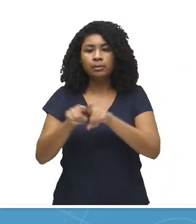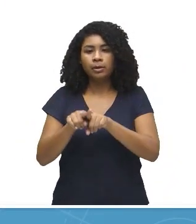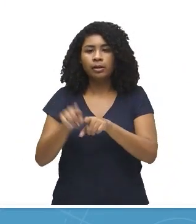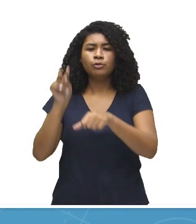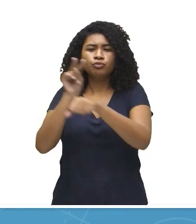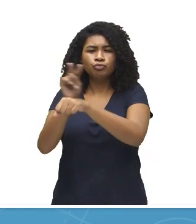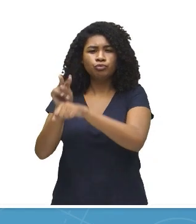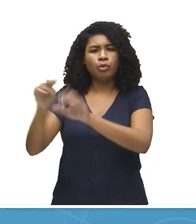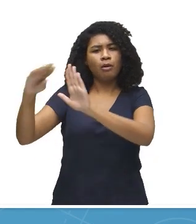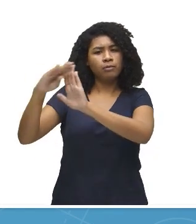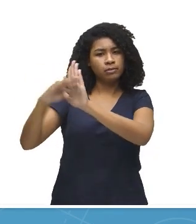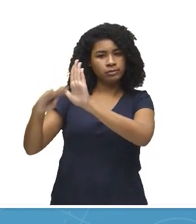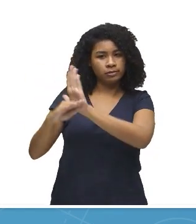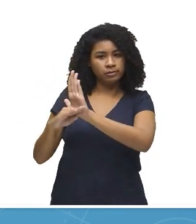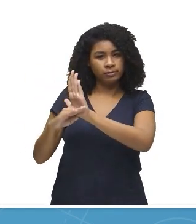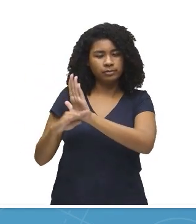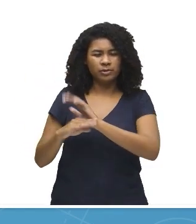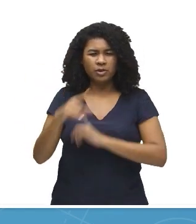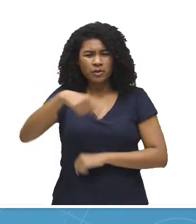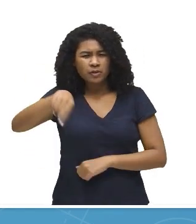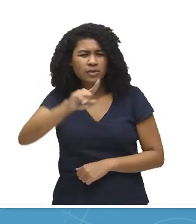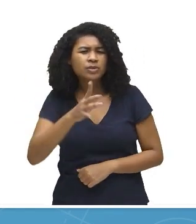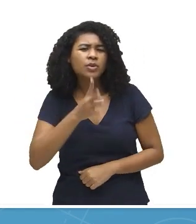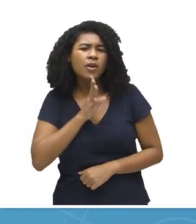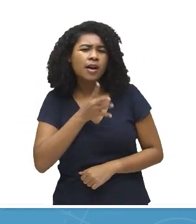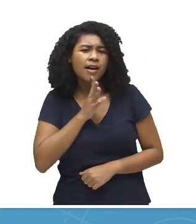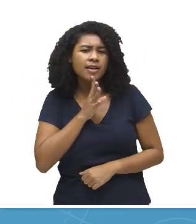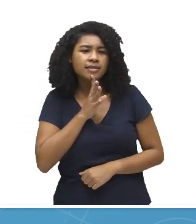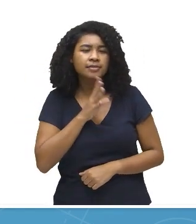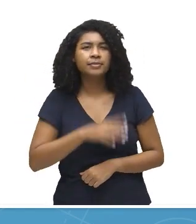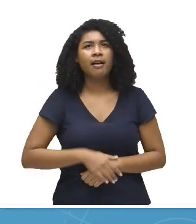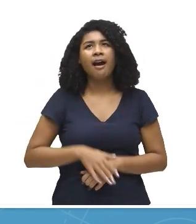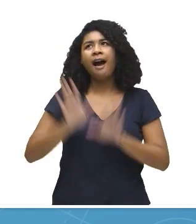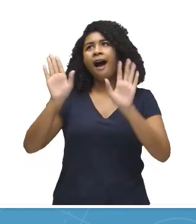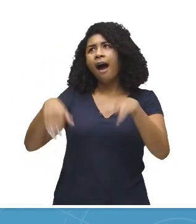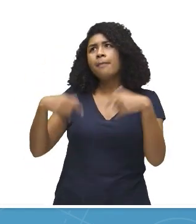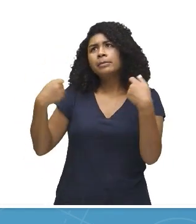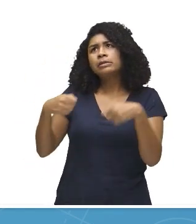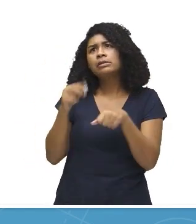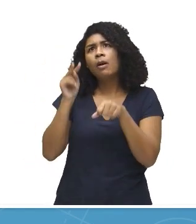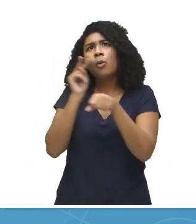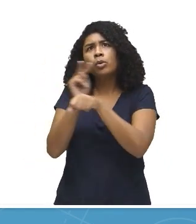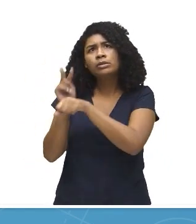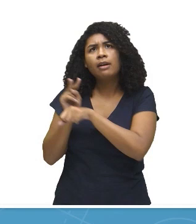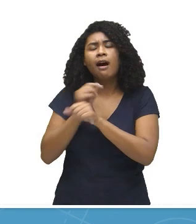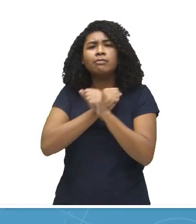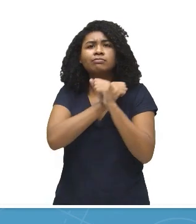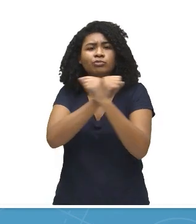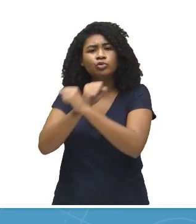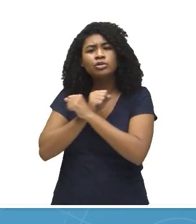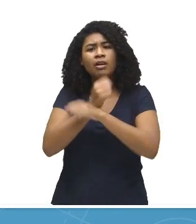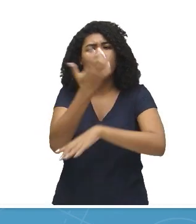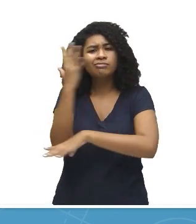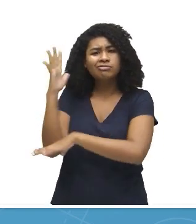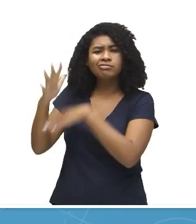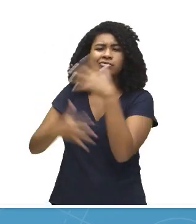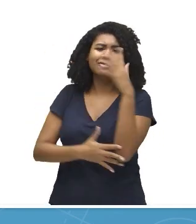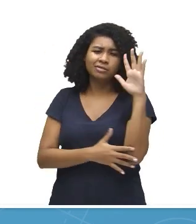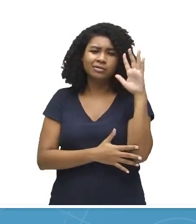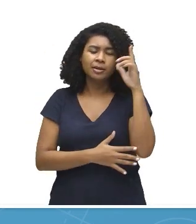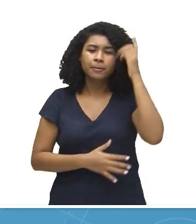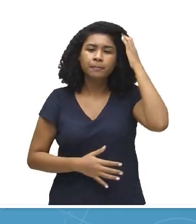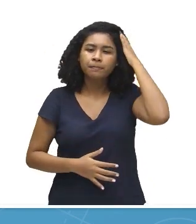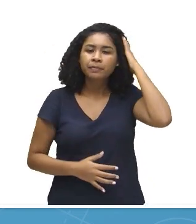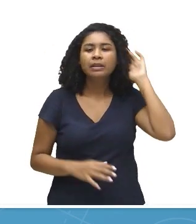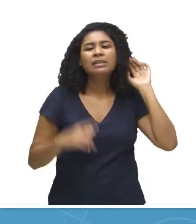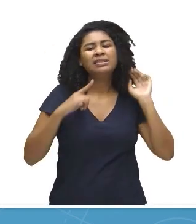conceito, não sei se vocês já ouviram, né, a gente tem que preservar essa vegetação. Às vezes tem aí, por exemplo,